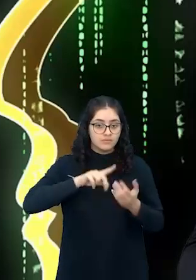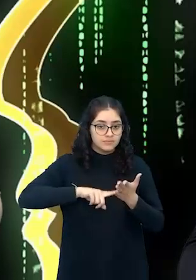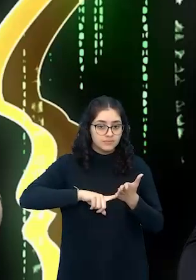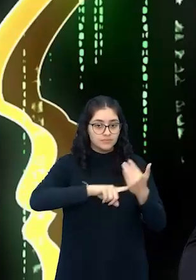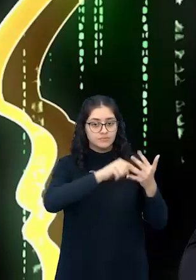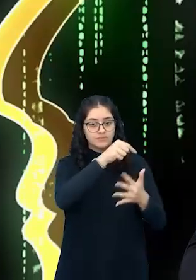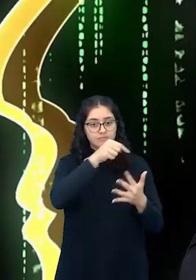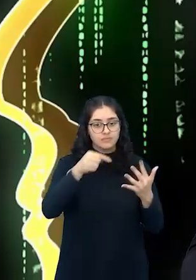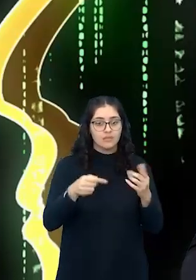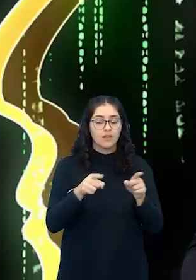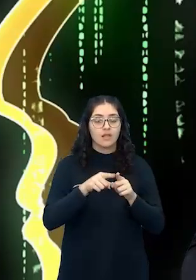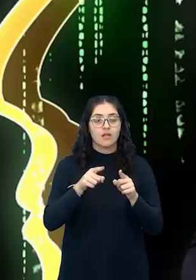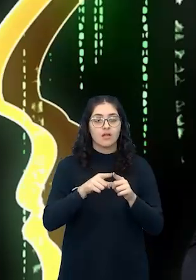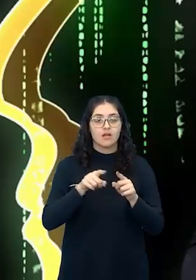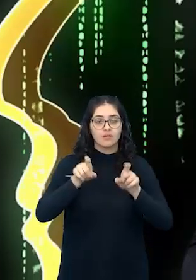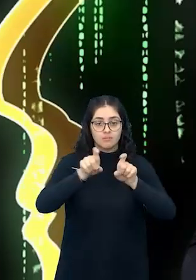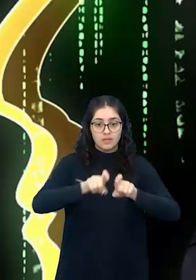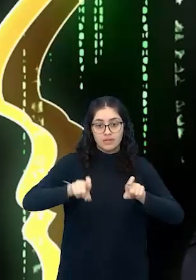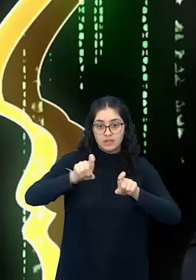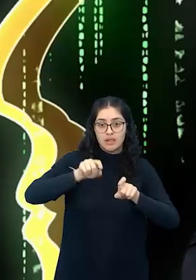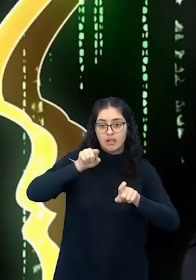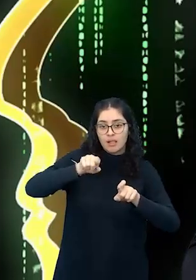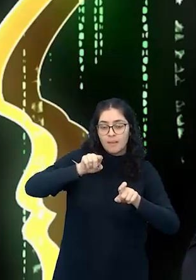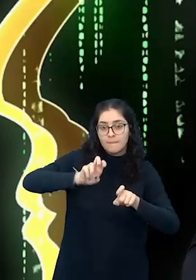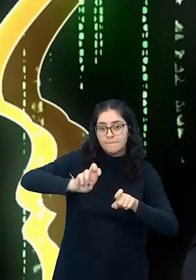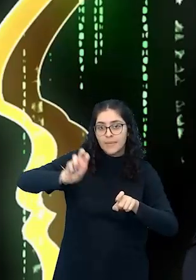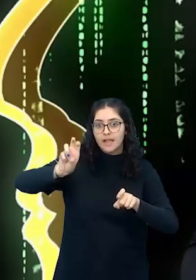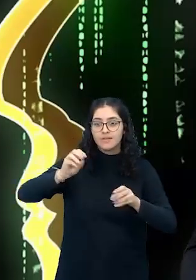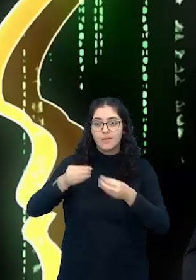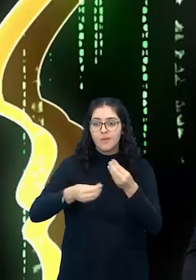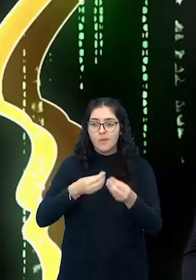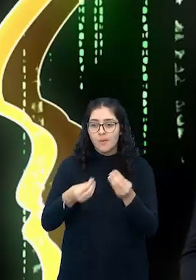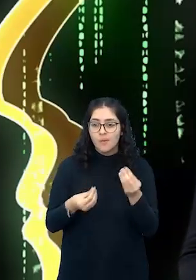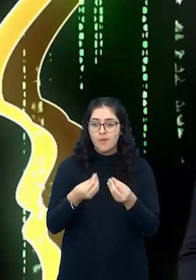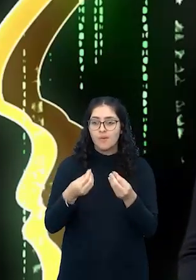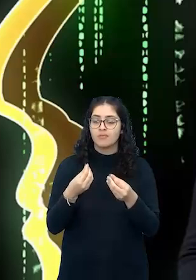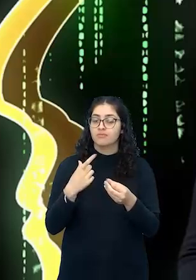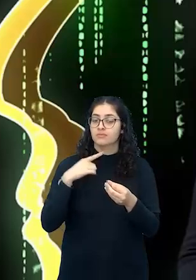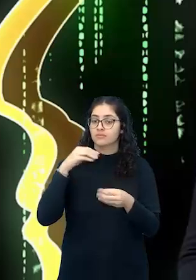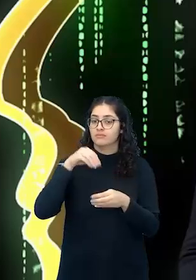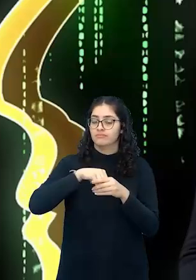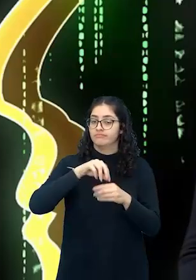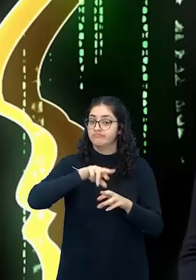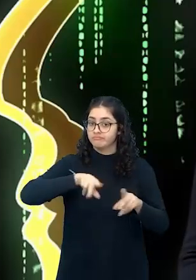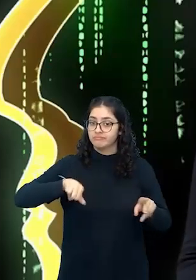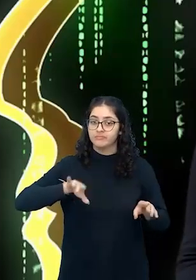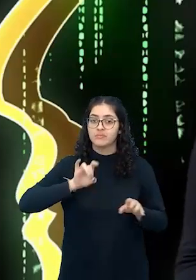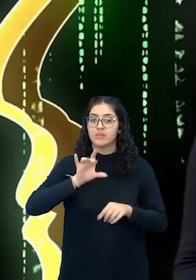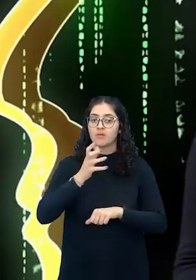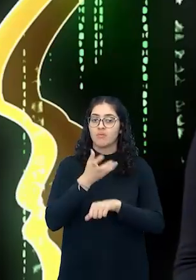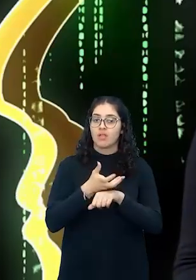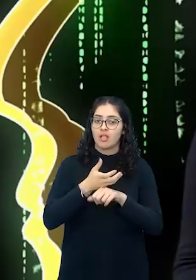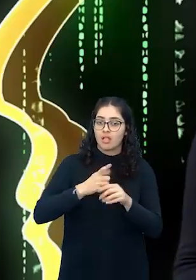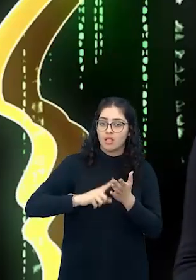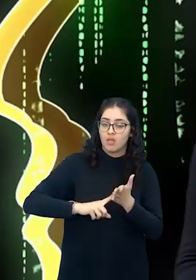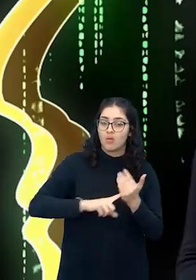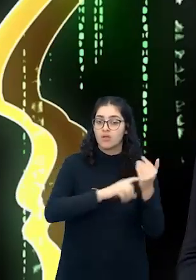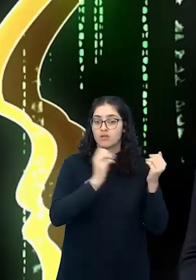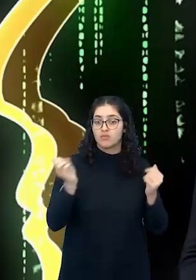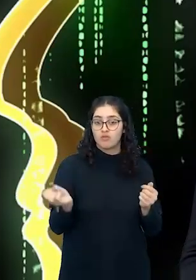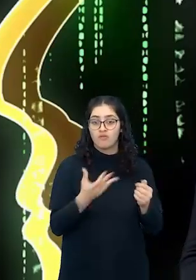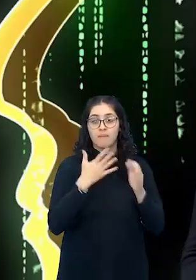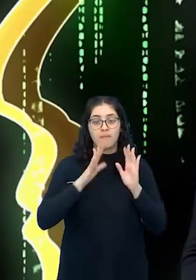questão do uso do pensamento computacional para dentro de qualquer um dos componentes. Não trabalhar ele só no componente de tecnologia e inovação,